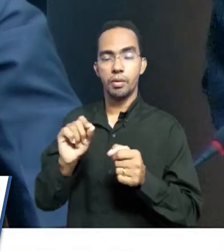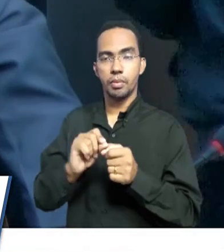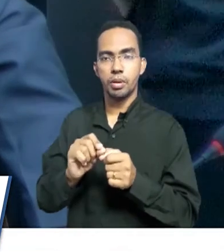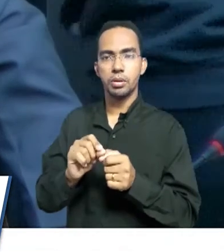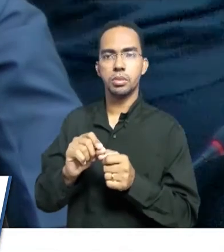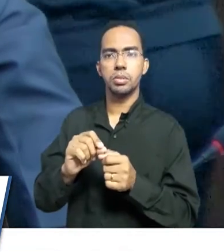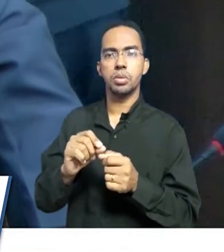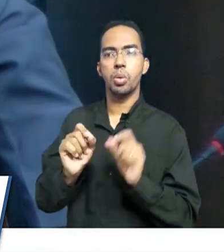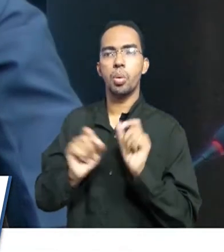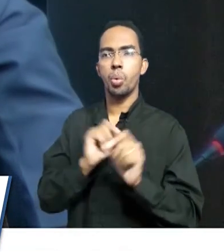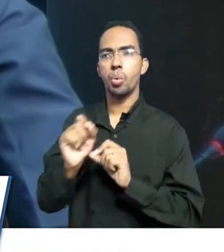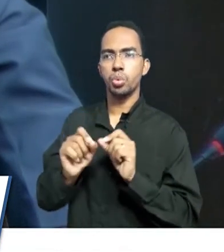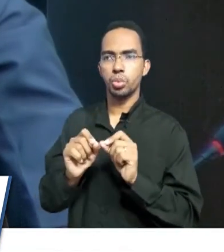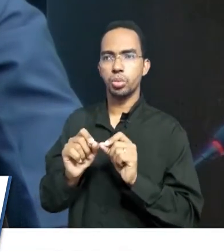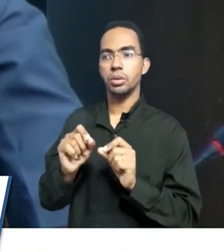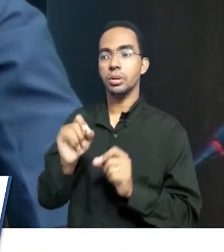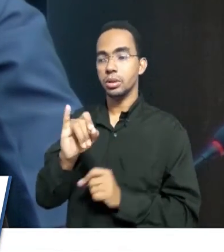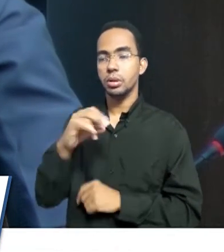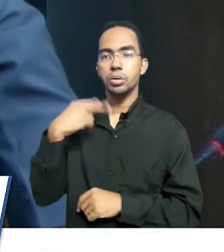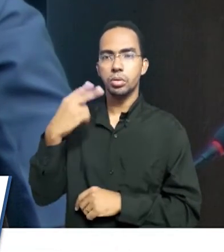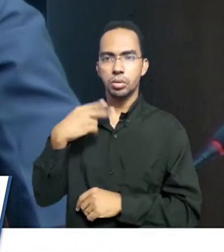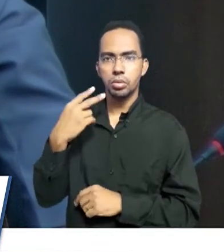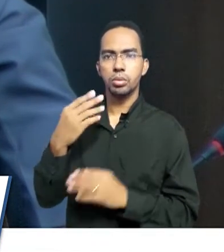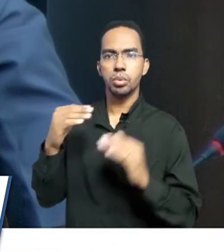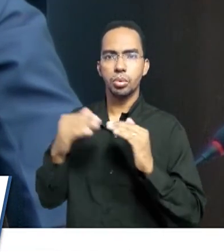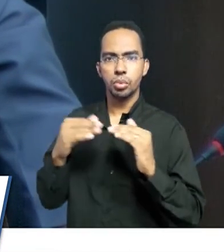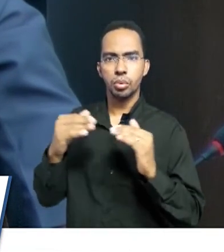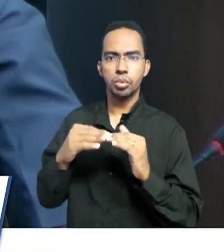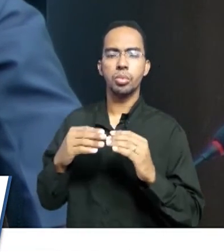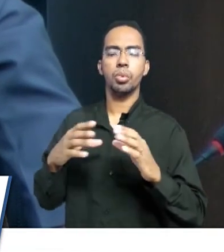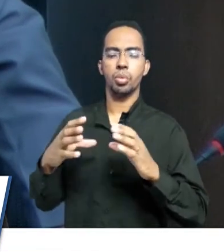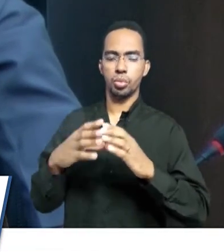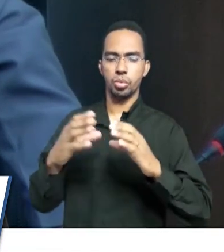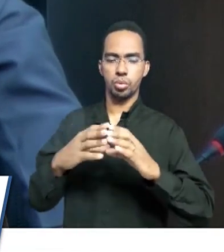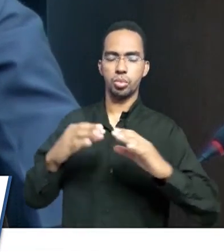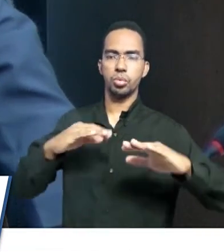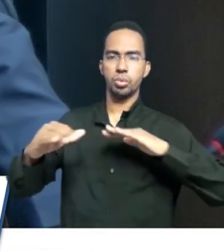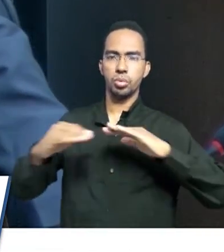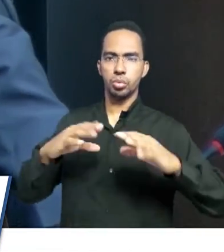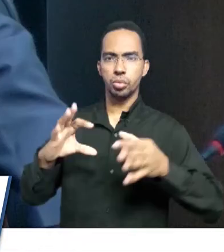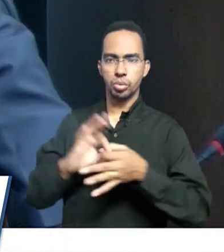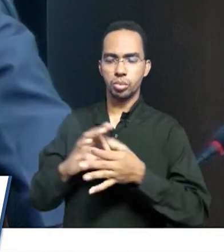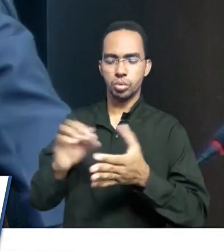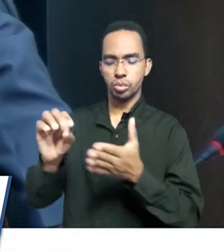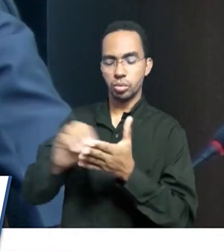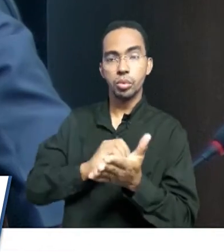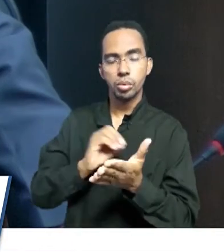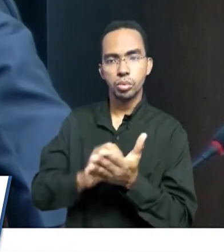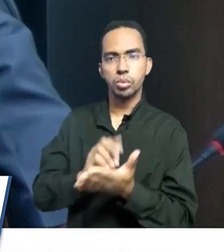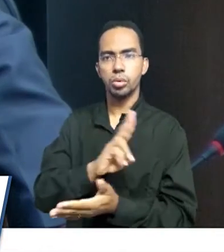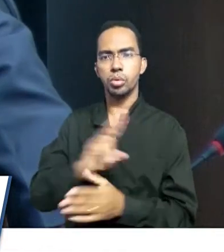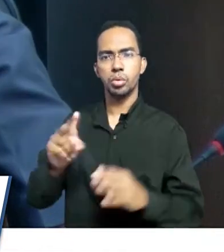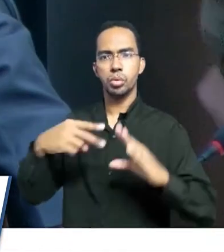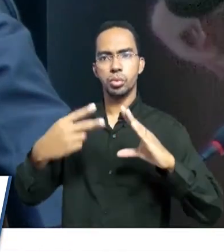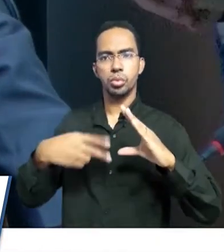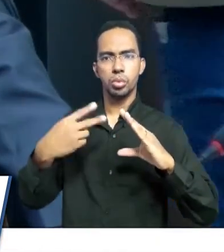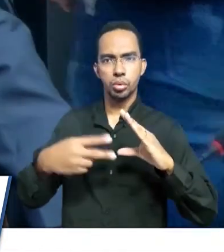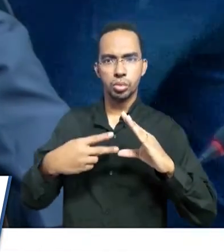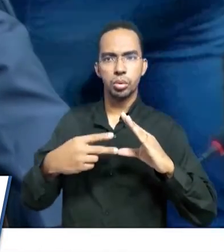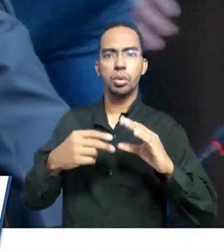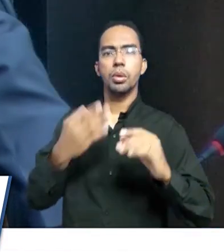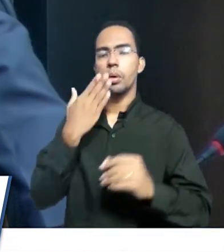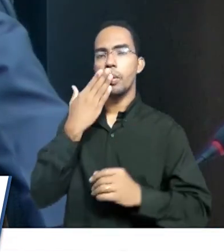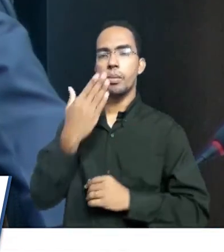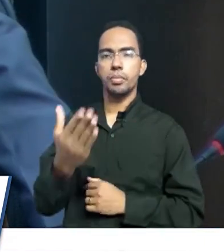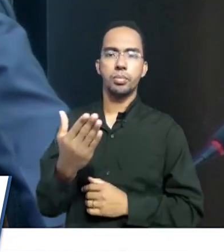vereadores concordar em ação coletiva, a situação do ofício, né, em nome da Casa de Leis, solicitando que o ônibus